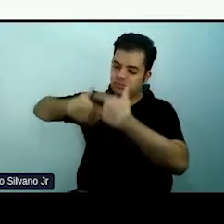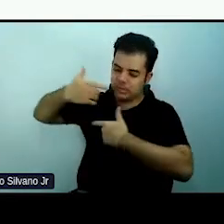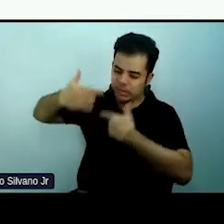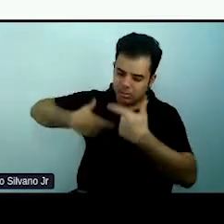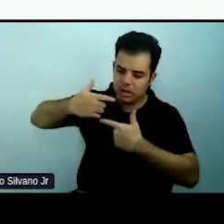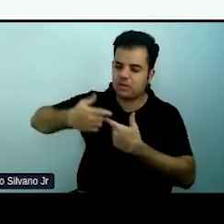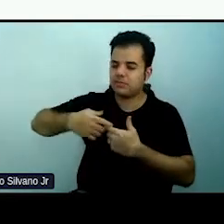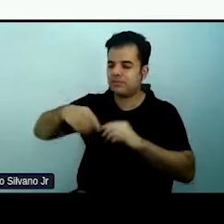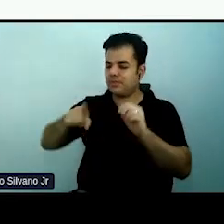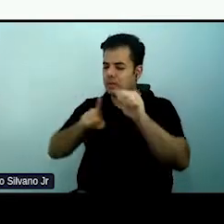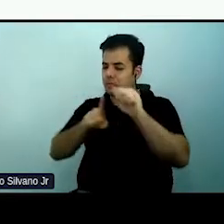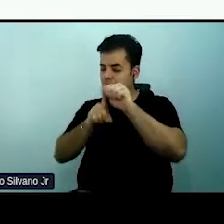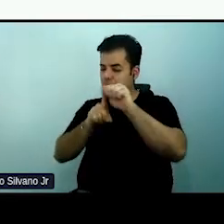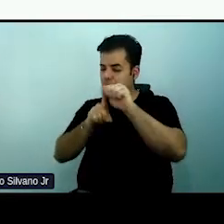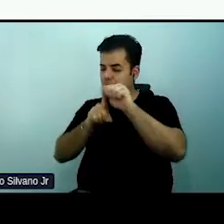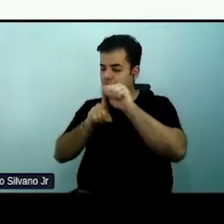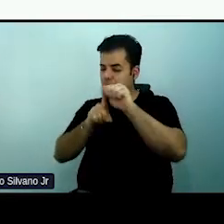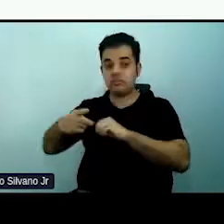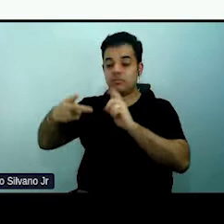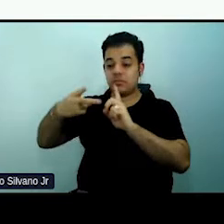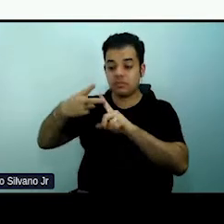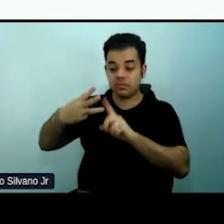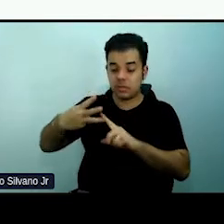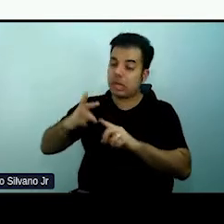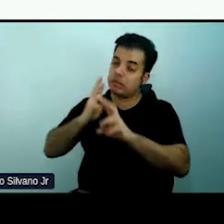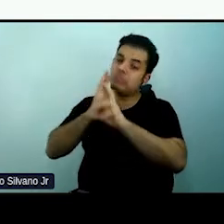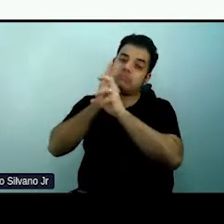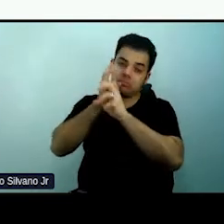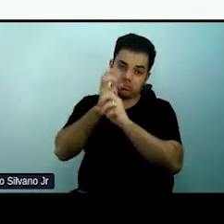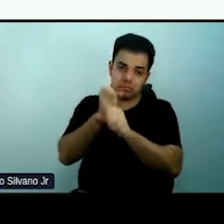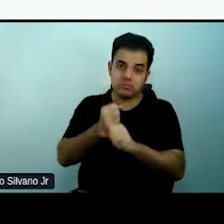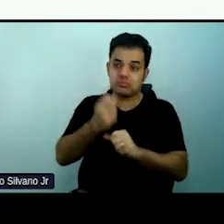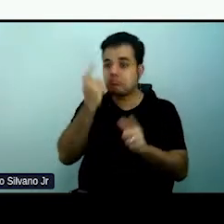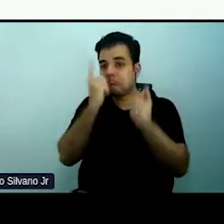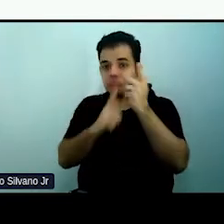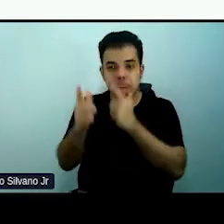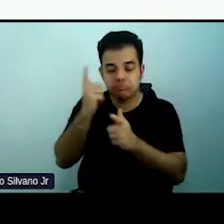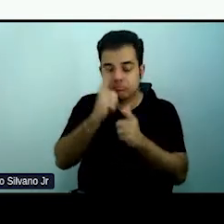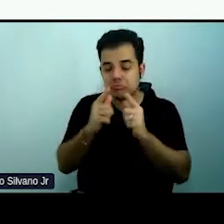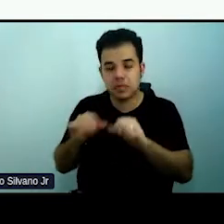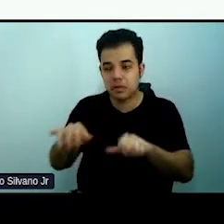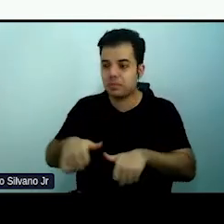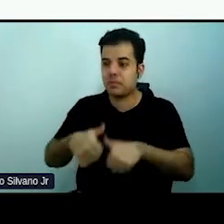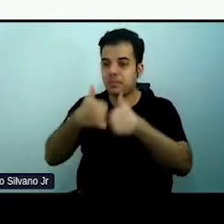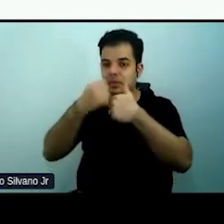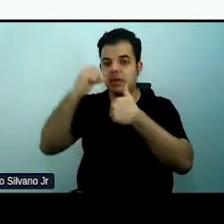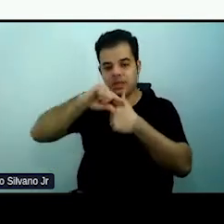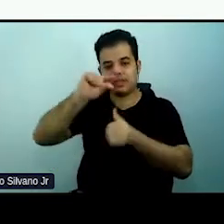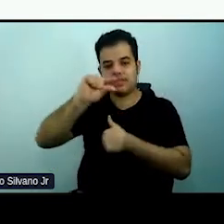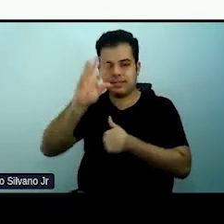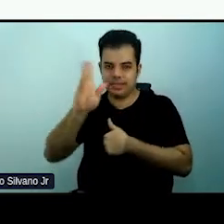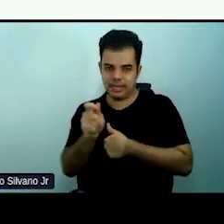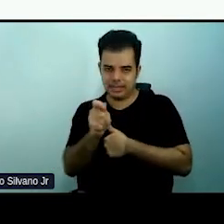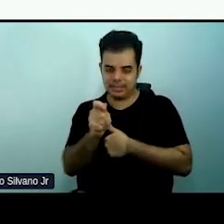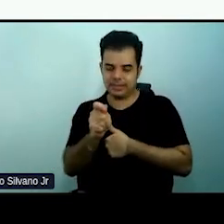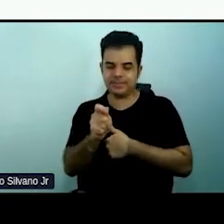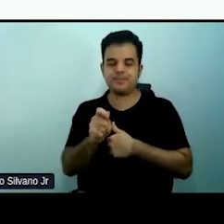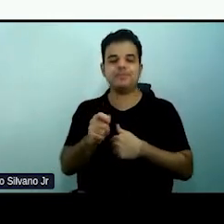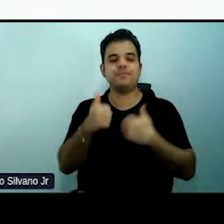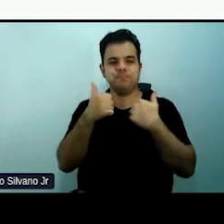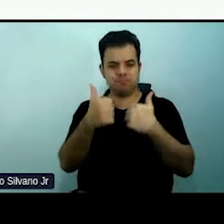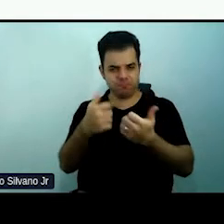onboard, o primeiro mês, e os resultados que a gente já colheu aqui dentro do Serasa, tá bom?